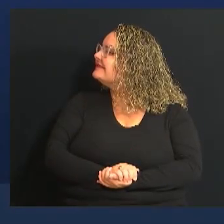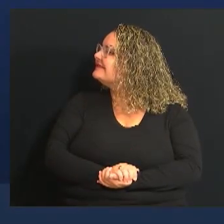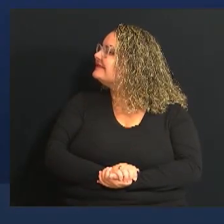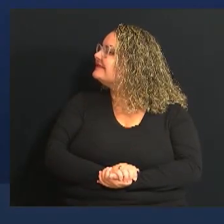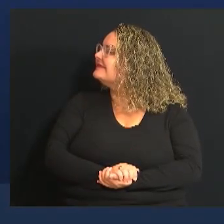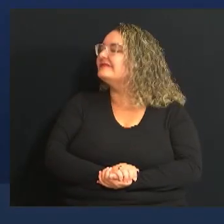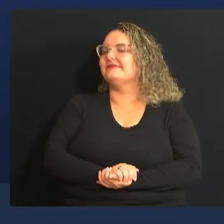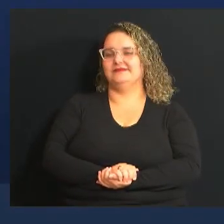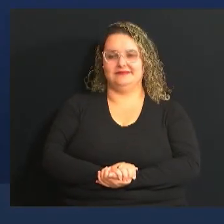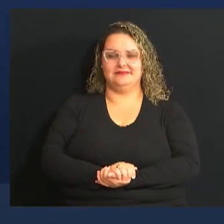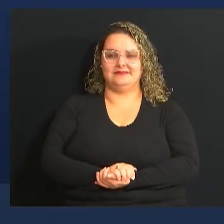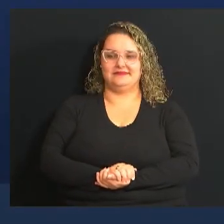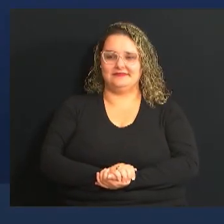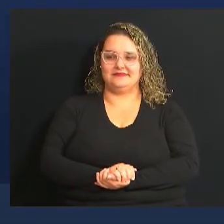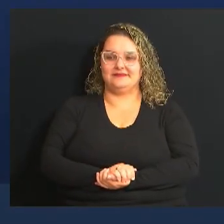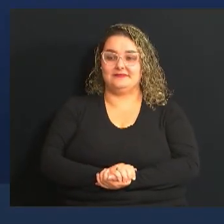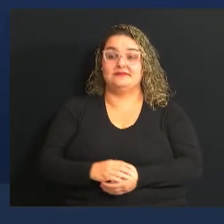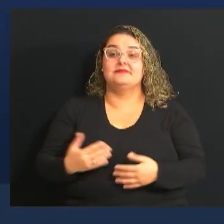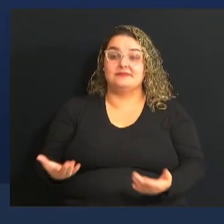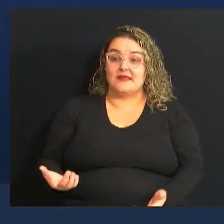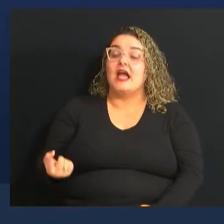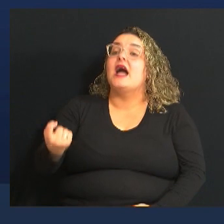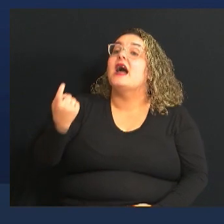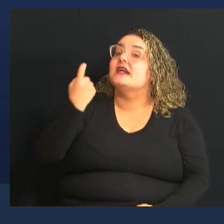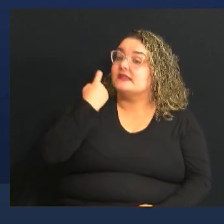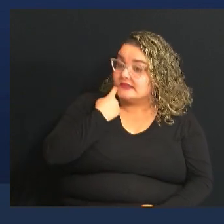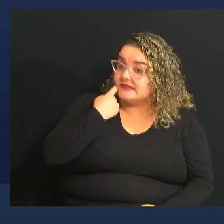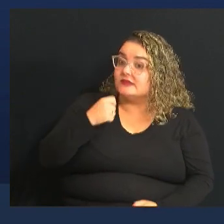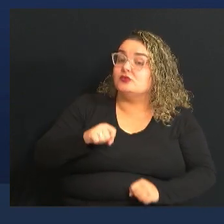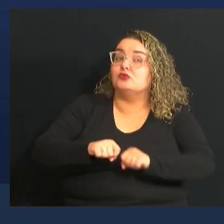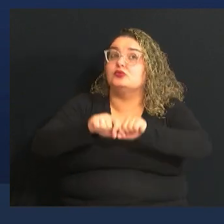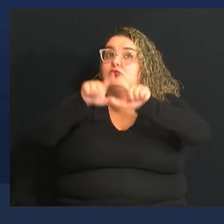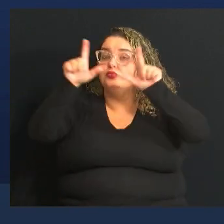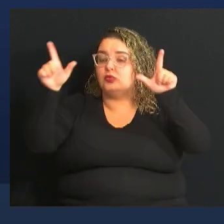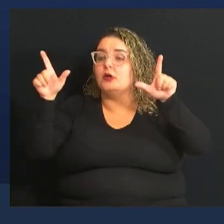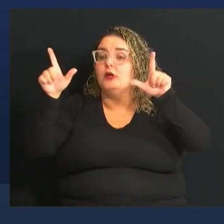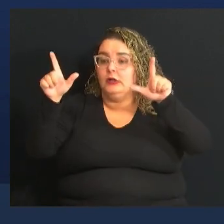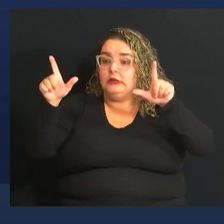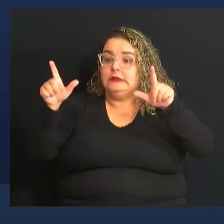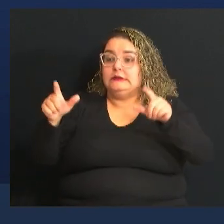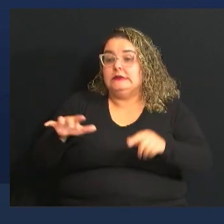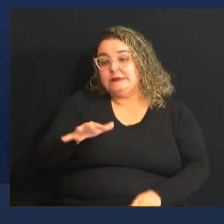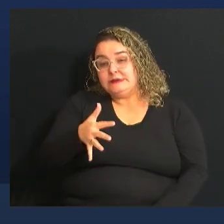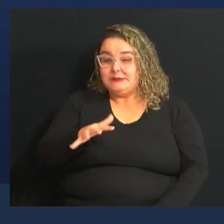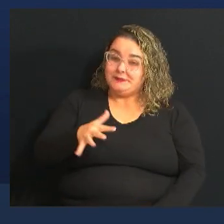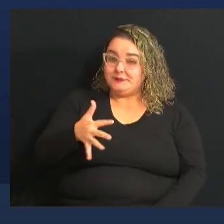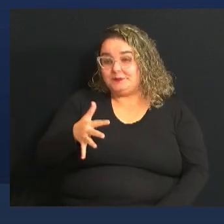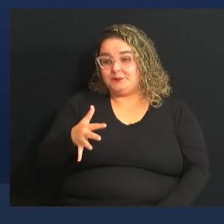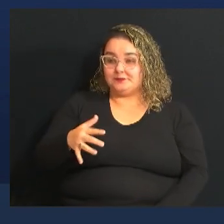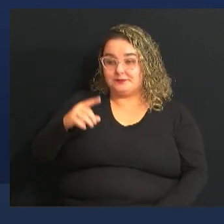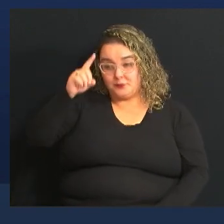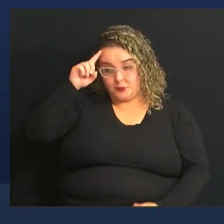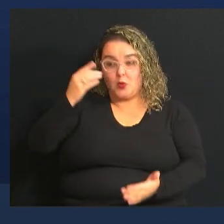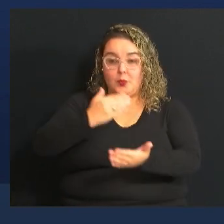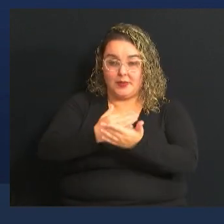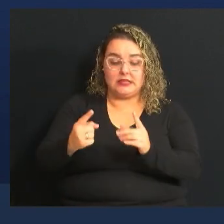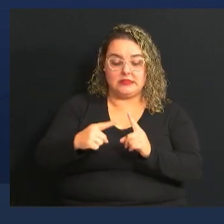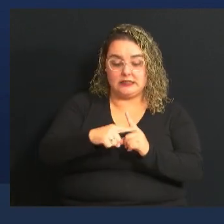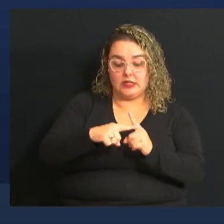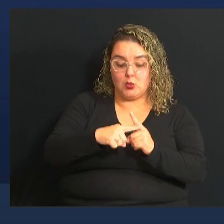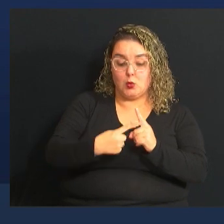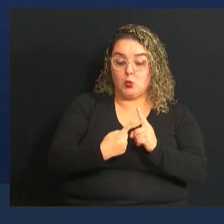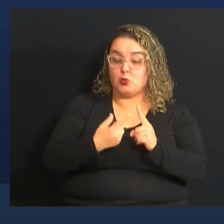meio triste, né? Mas fazer o quê, né? Faz parte. Tomara que não perca, que tudo comece bem e termine melhor